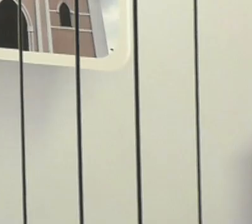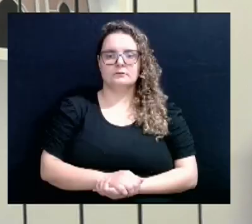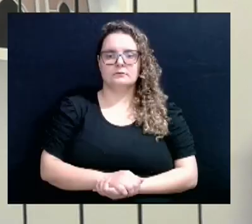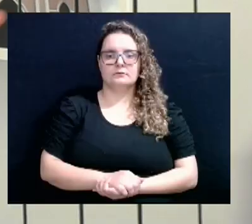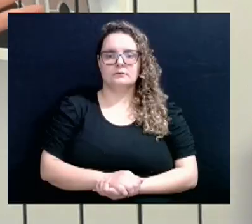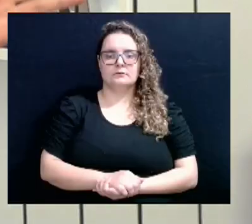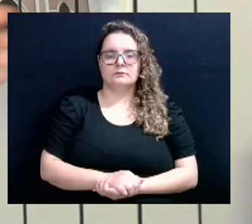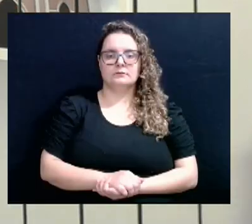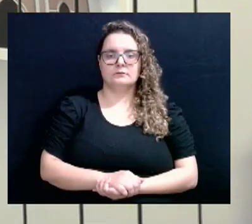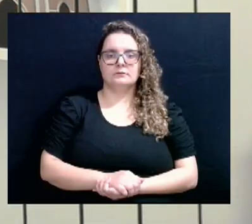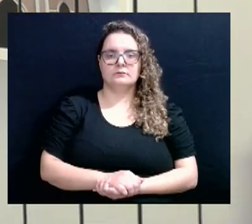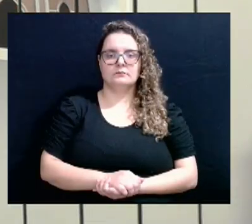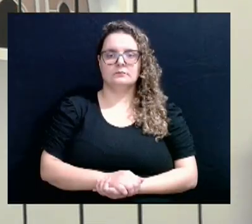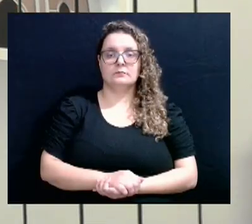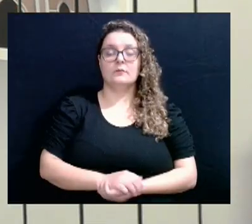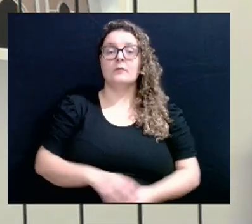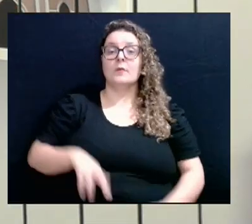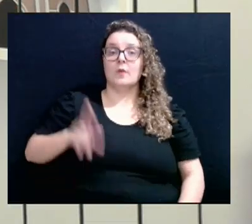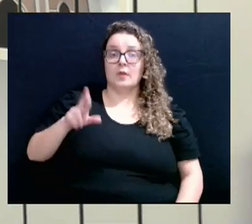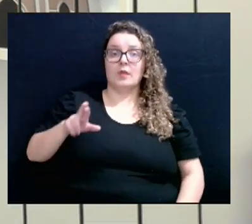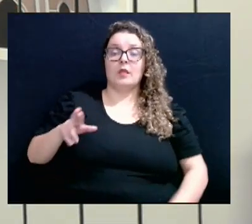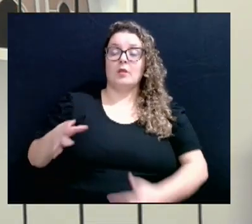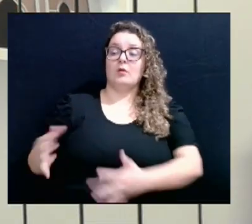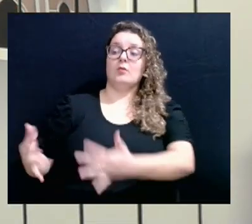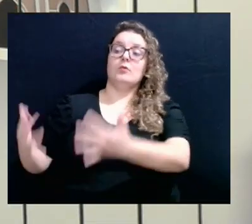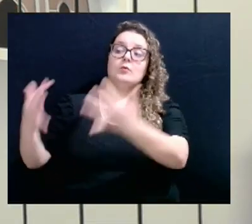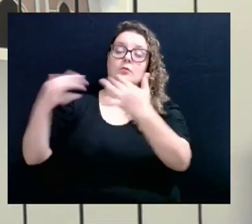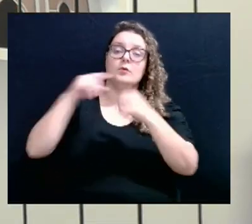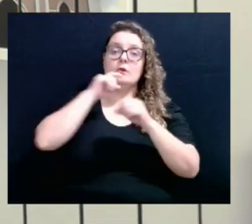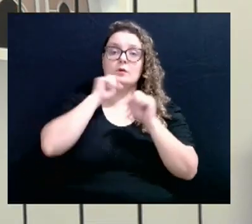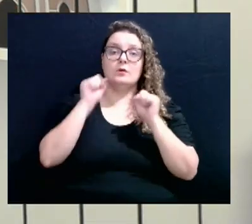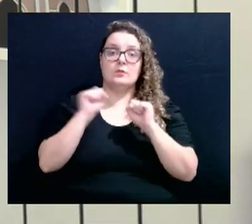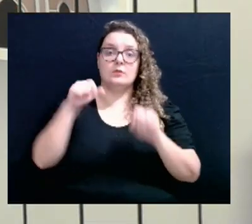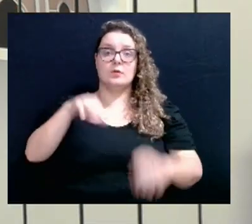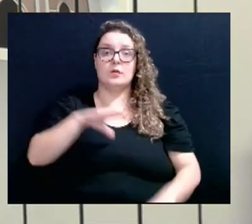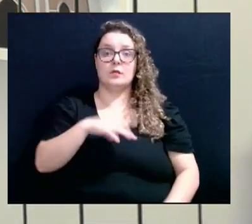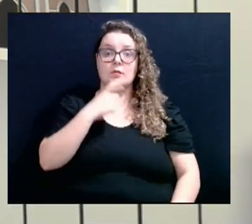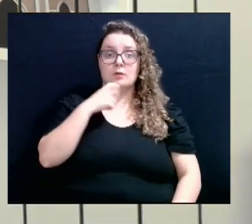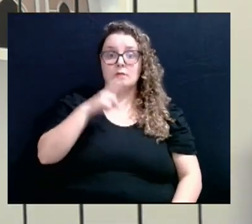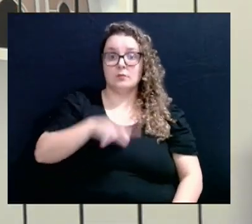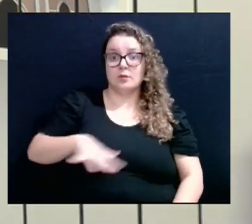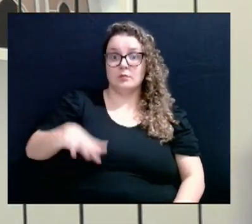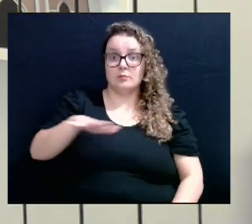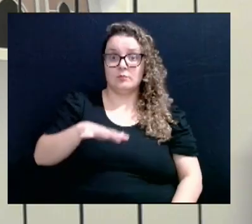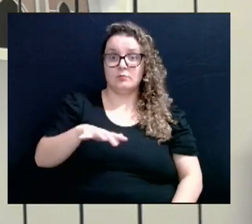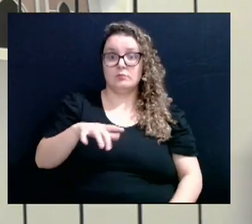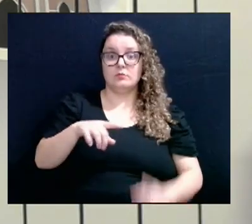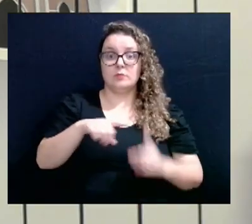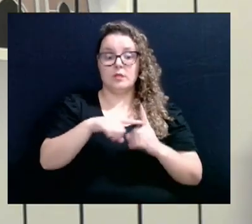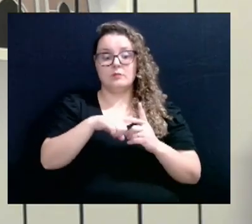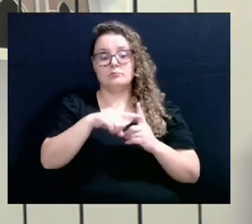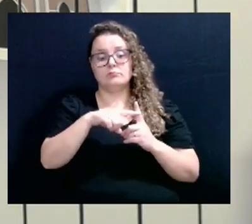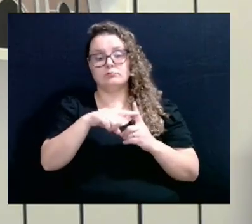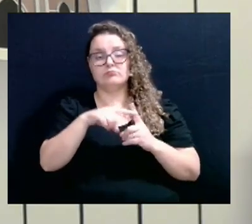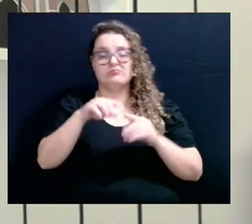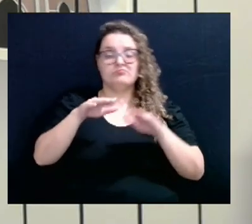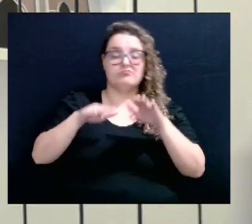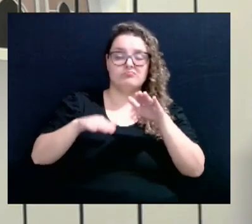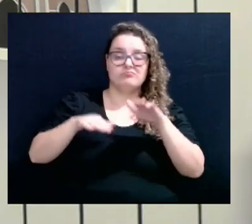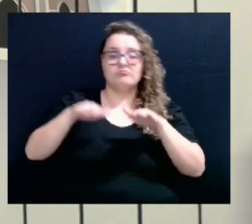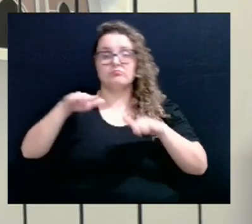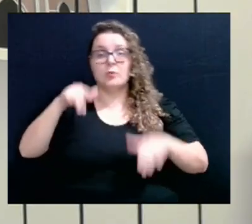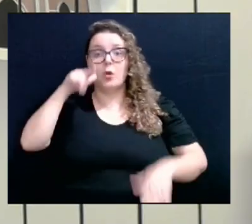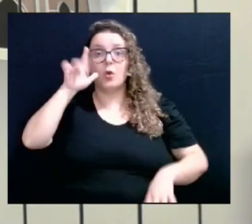Por conta da passagem da frente fria aqui em Campinas e região, o tempo continua instável. Ontem